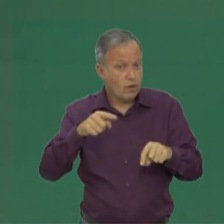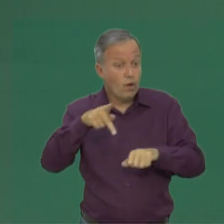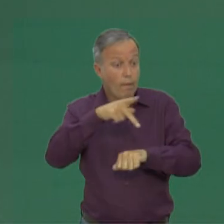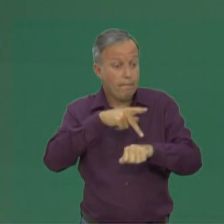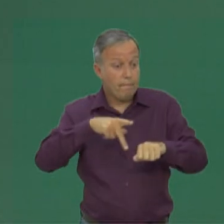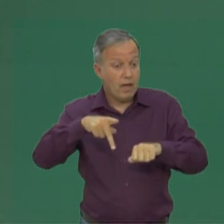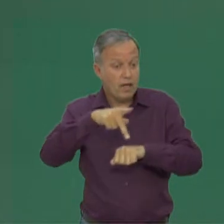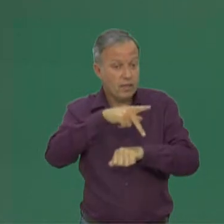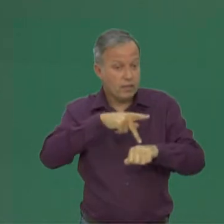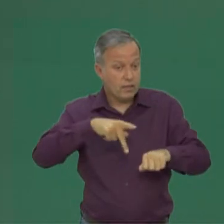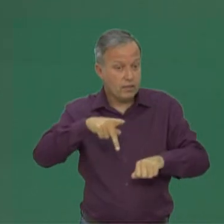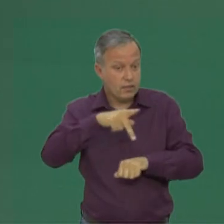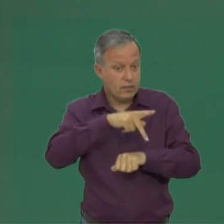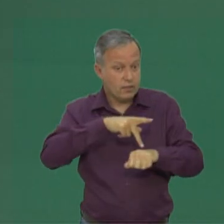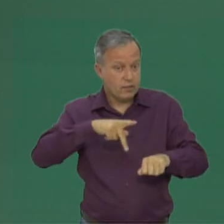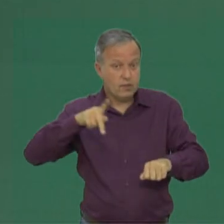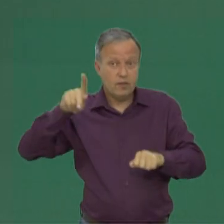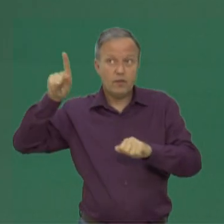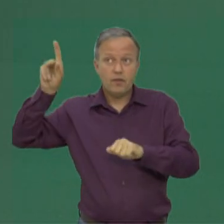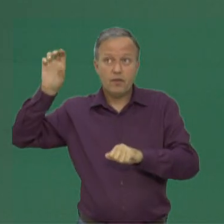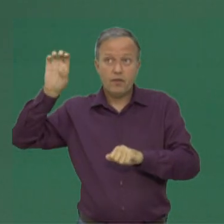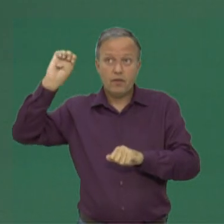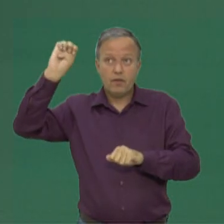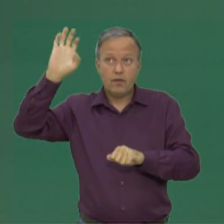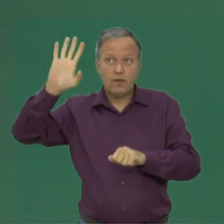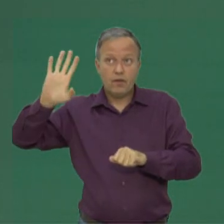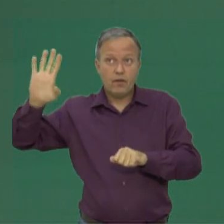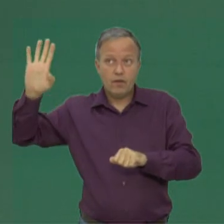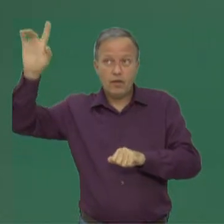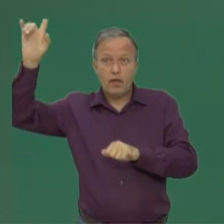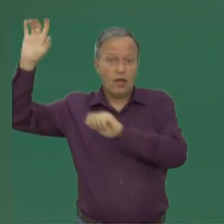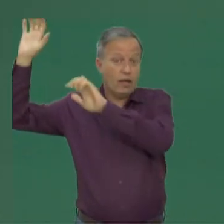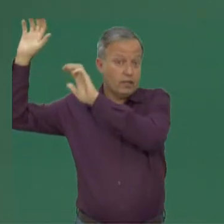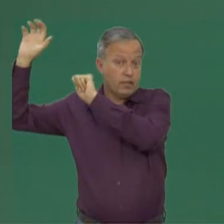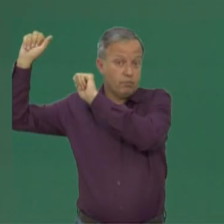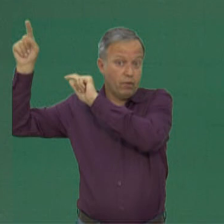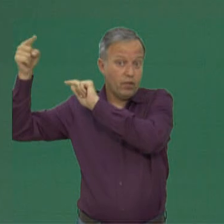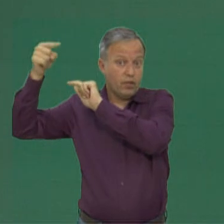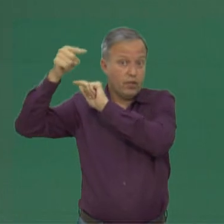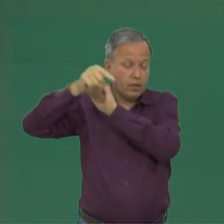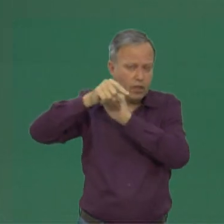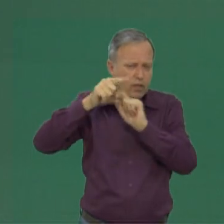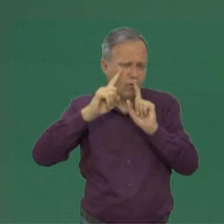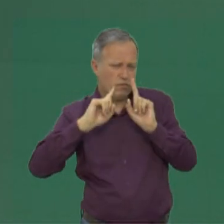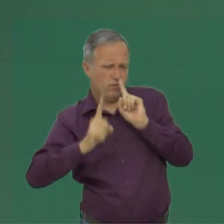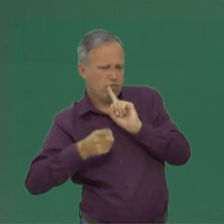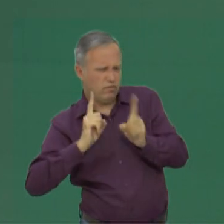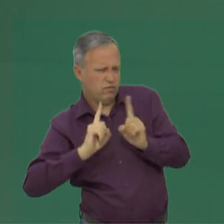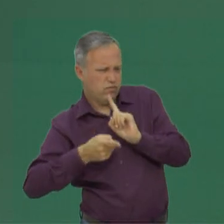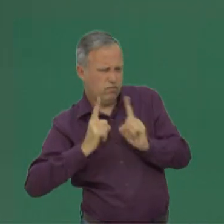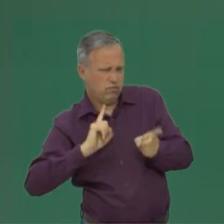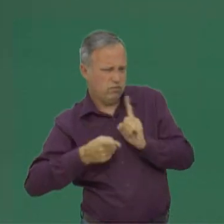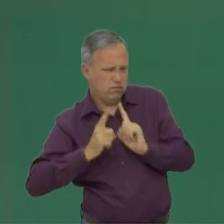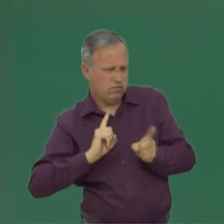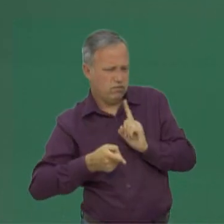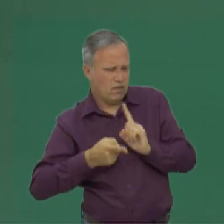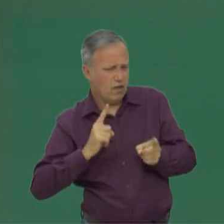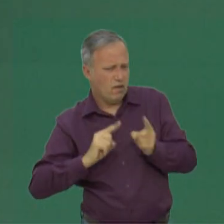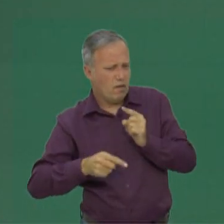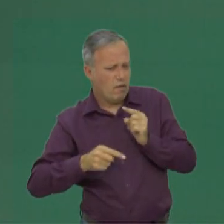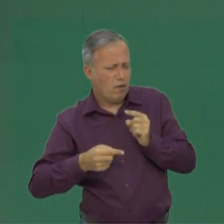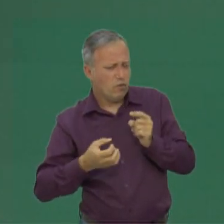América Espanhola. Então ele sempre faz essas indagações, esses questionamentos sobre as